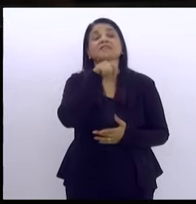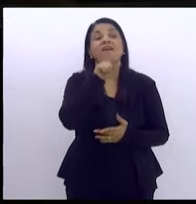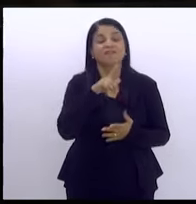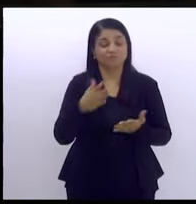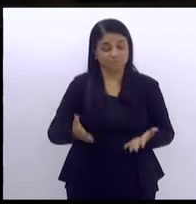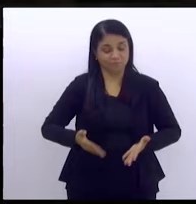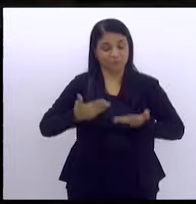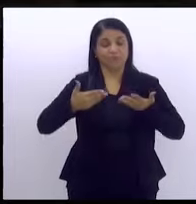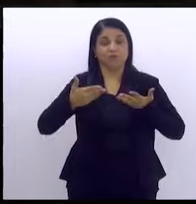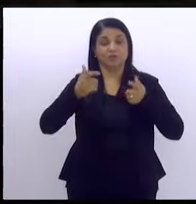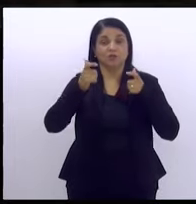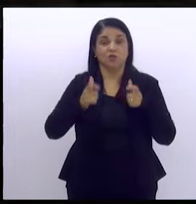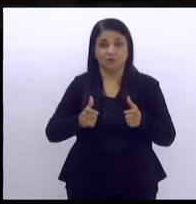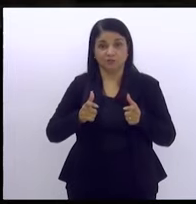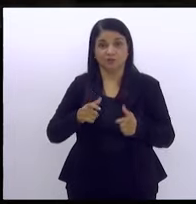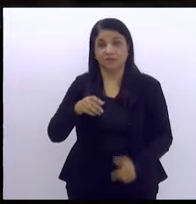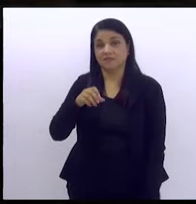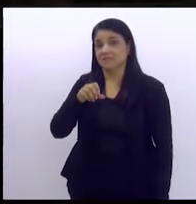lei.